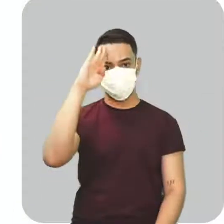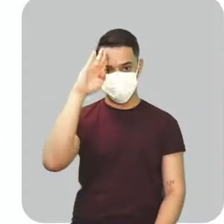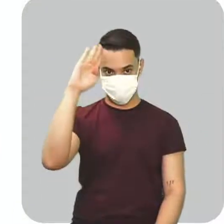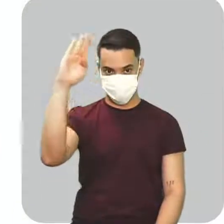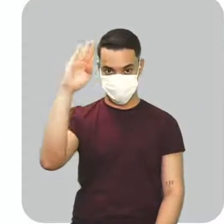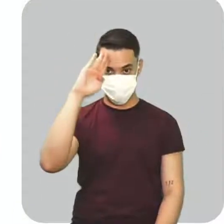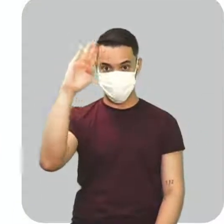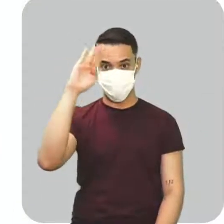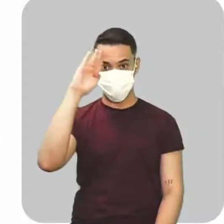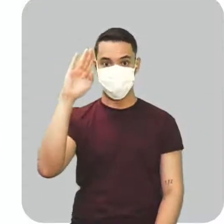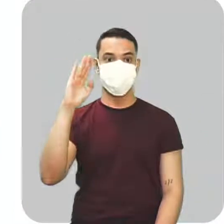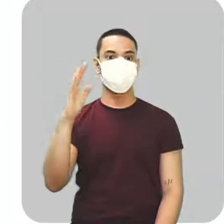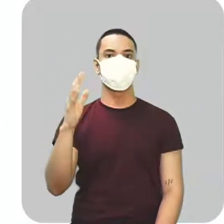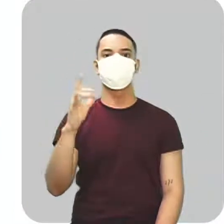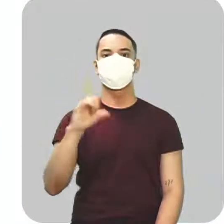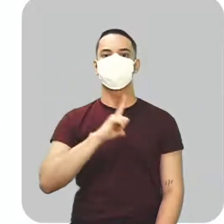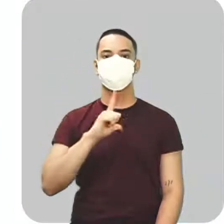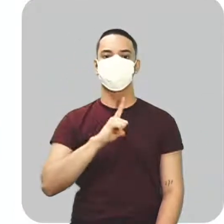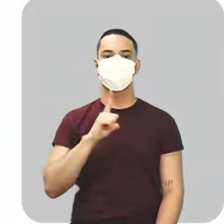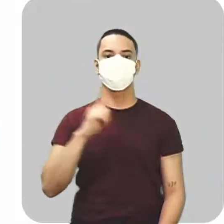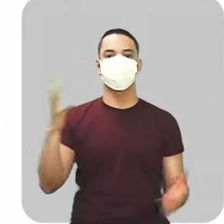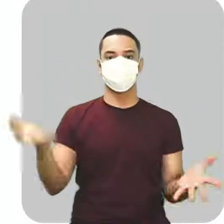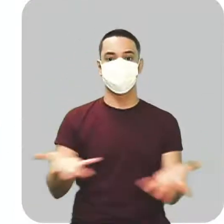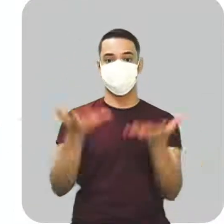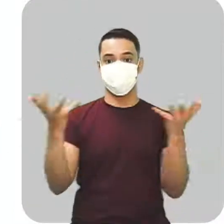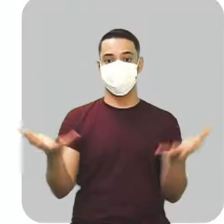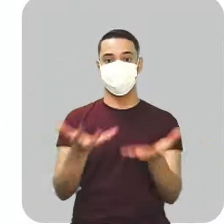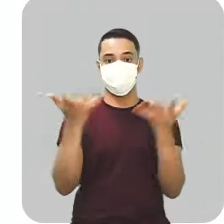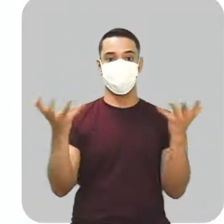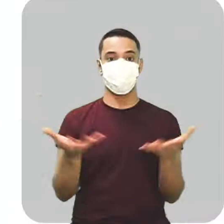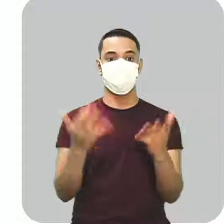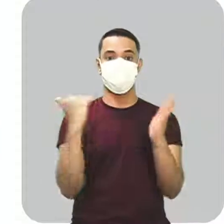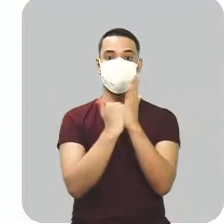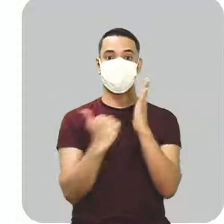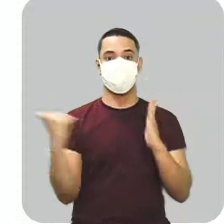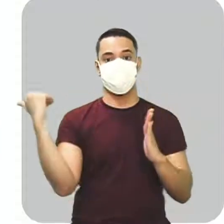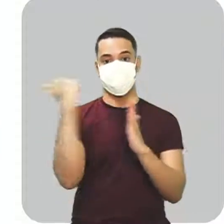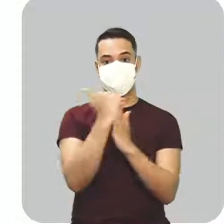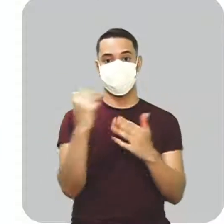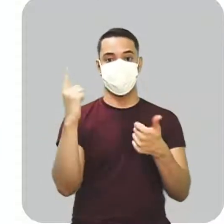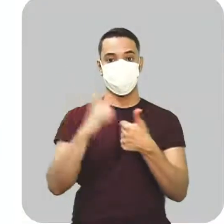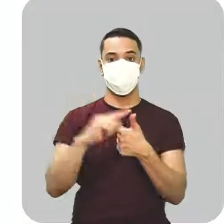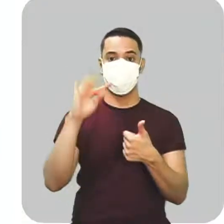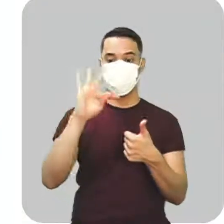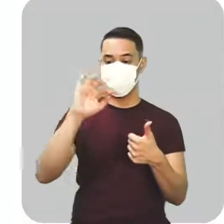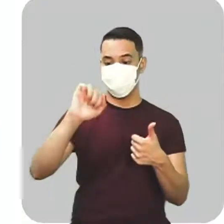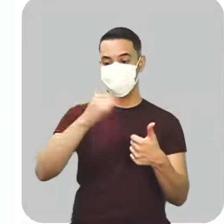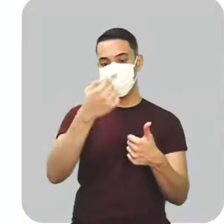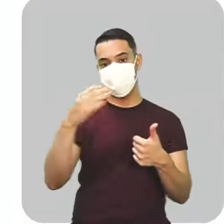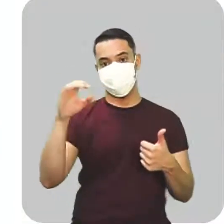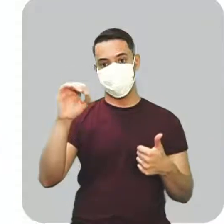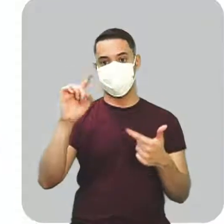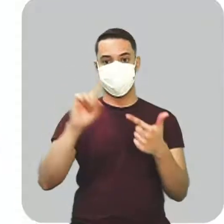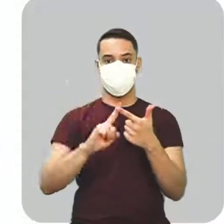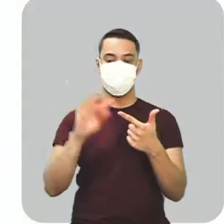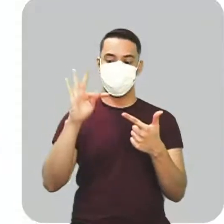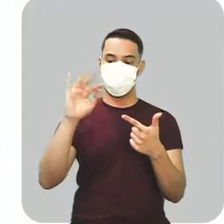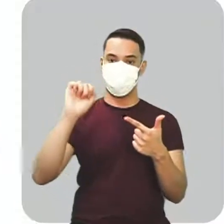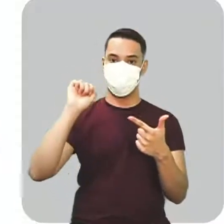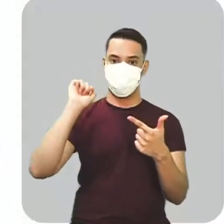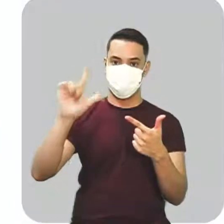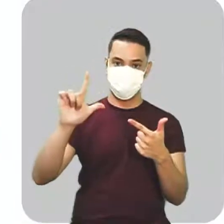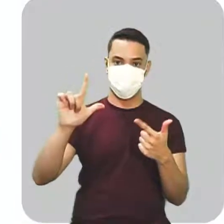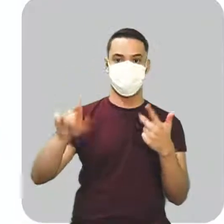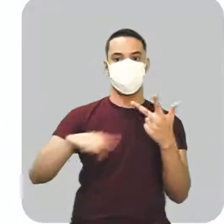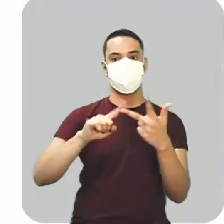com intensificadores. Quais são os intensificadores, amada? Aqui tá, amadinho, tá entre parênteses. Ó,